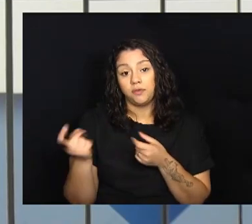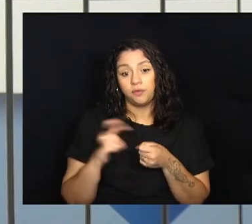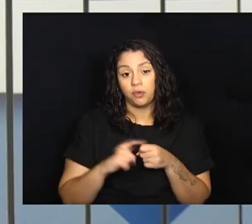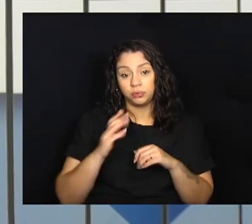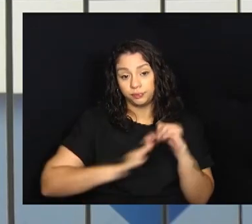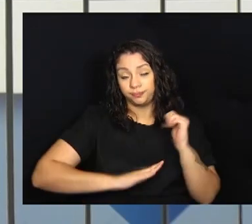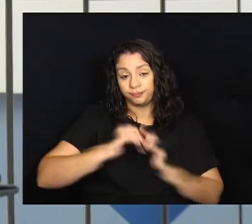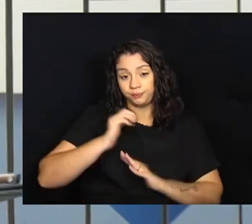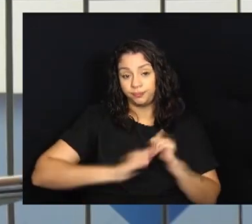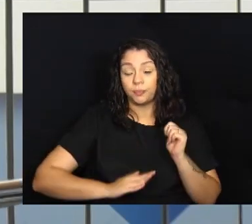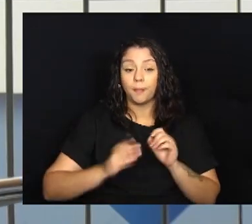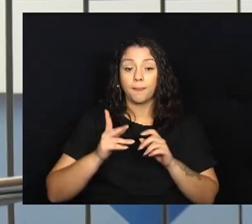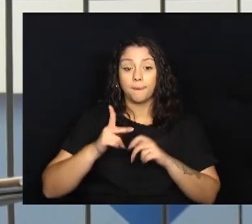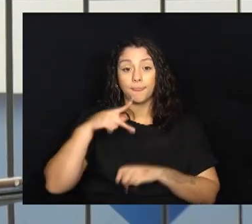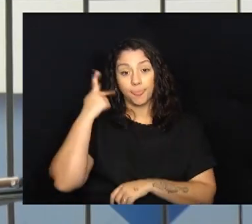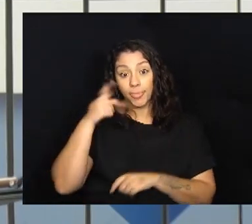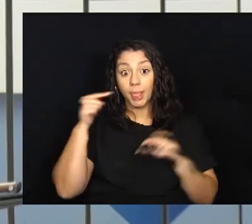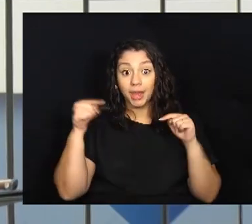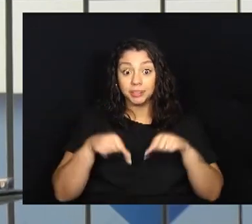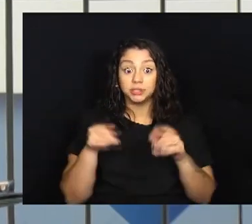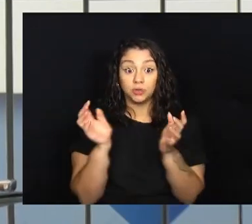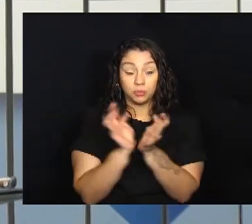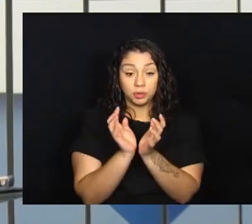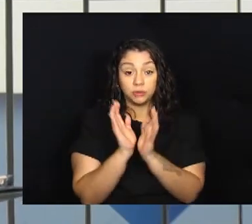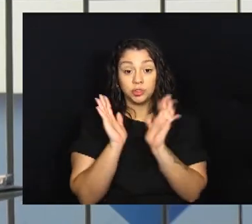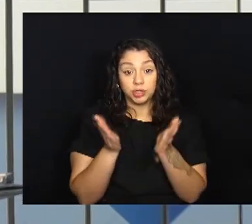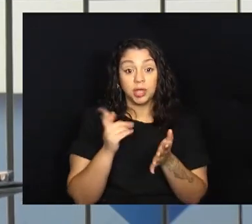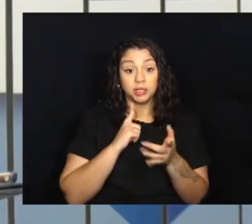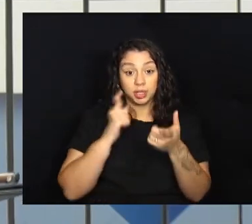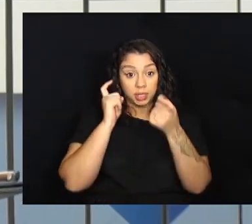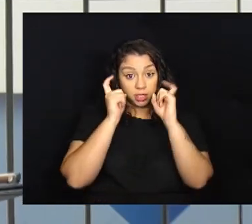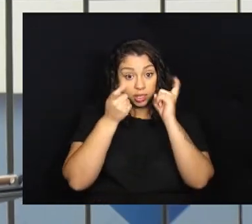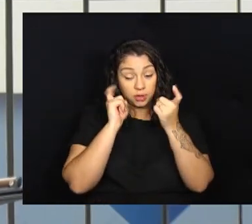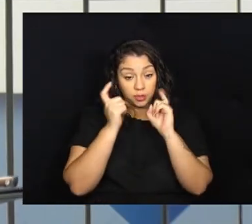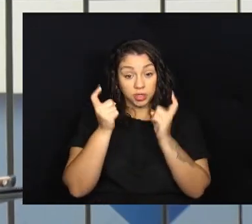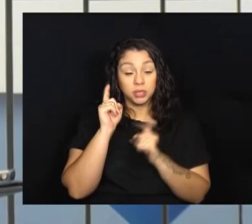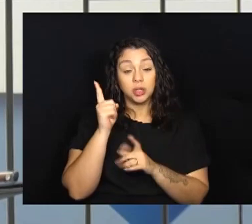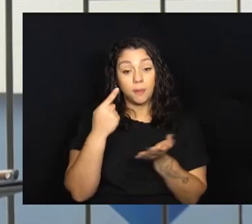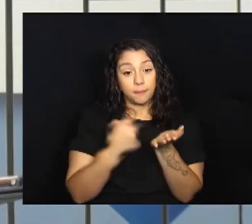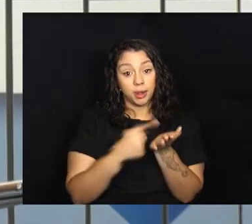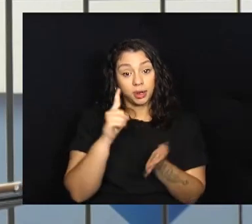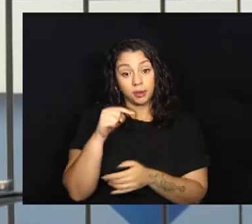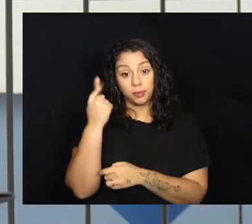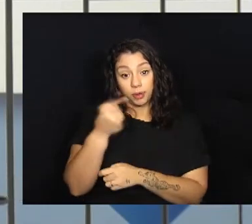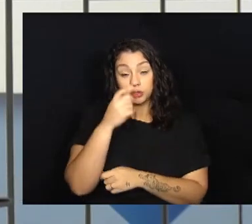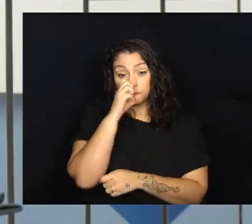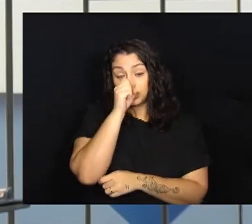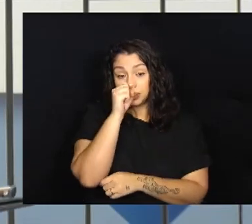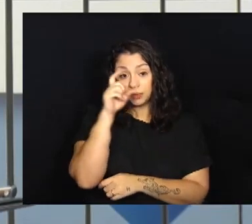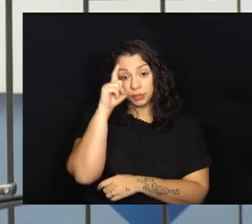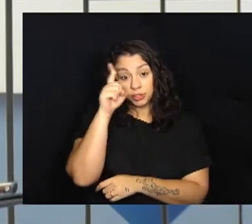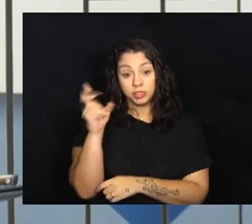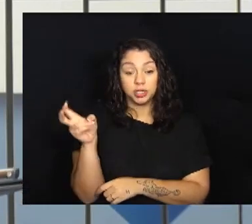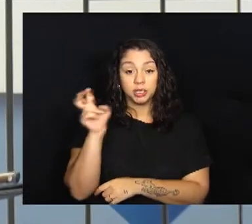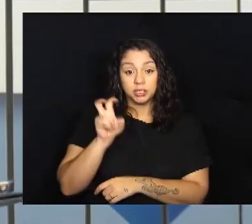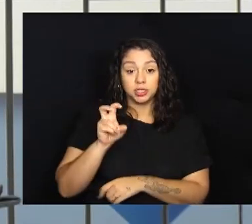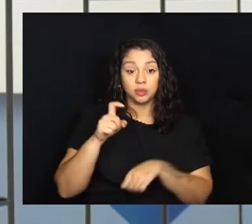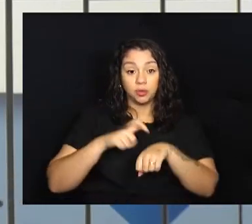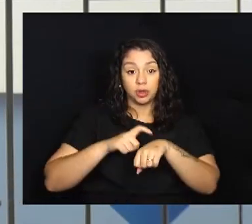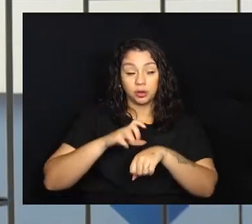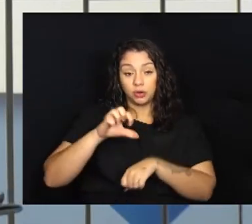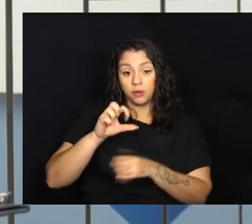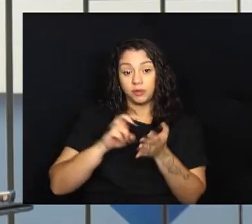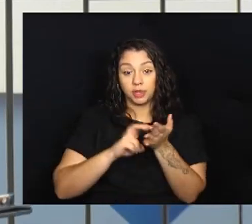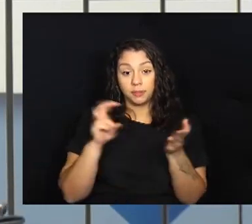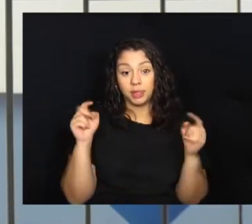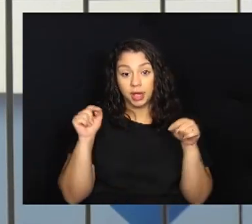atividades parlamentares, essa comissão já tem reunião agendada. Será no próximo sábado, dia 5, às 9 horas da manhã, aqui no